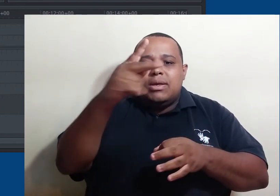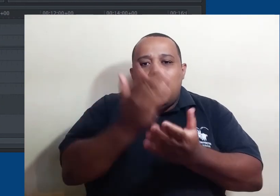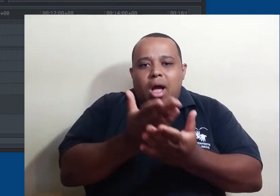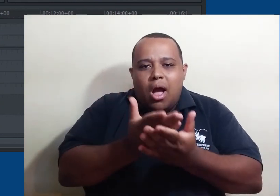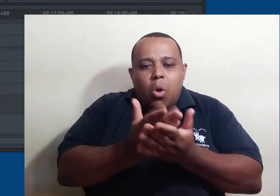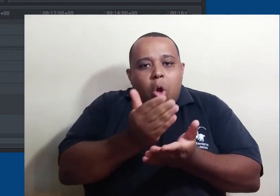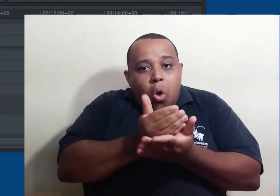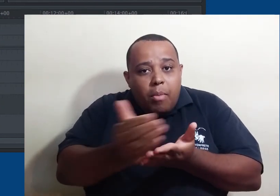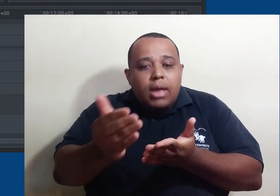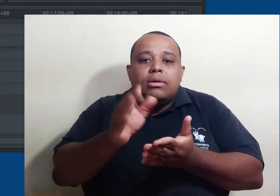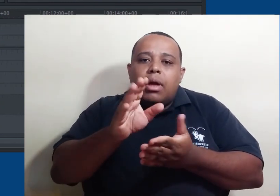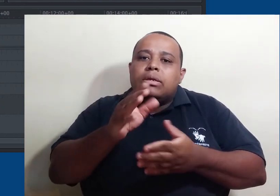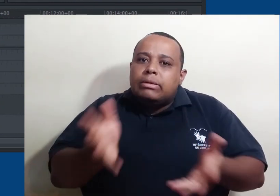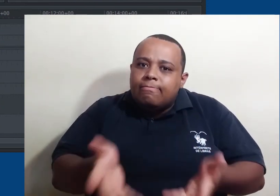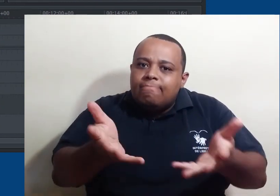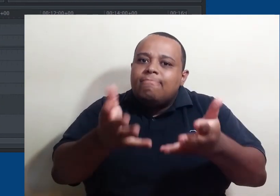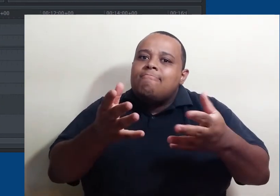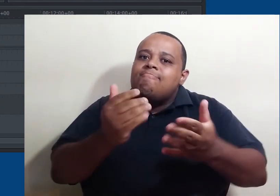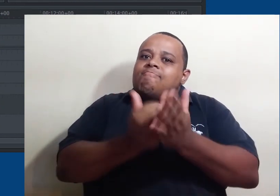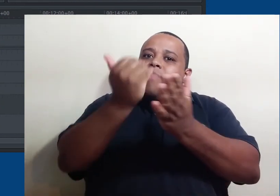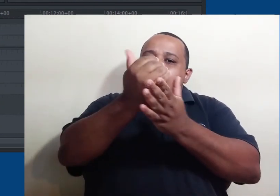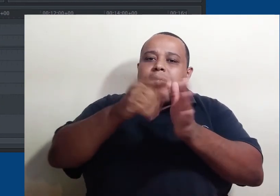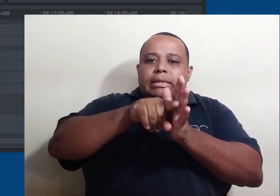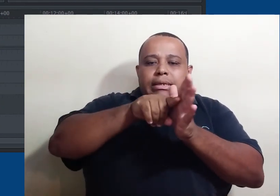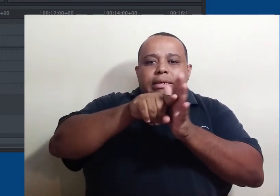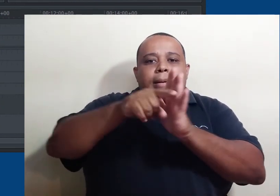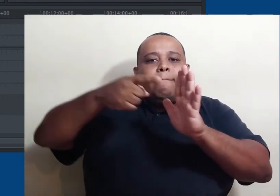bonitinha, e caso alguém tenha interesse em Lightworks, em se aprofundar